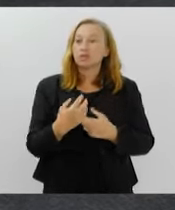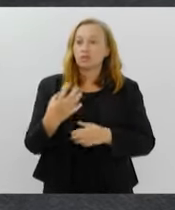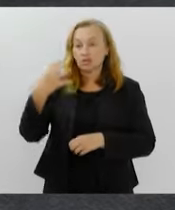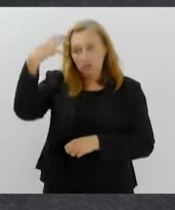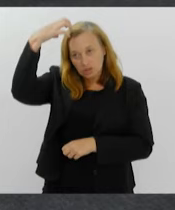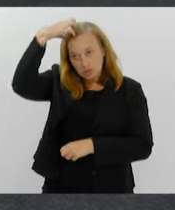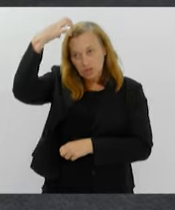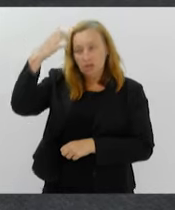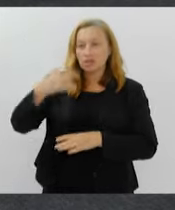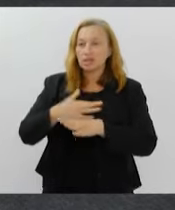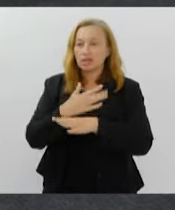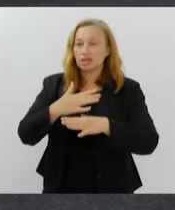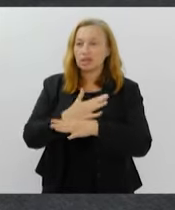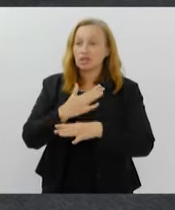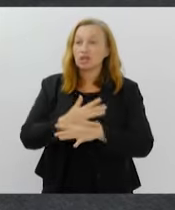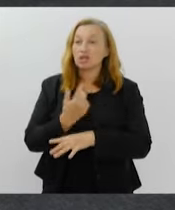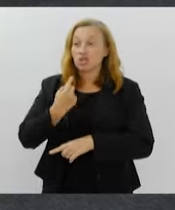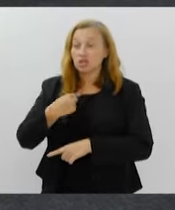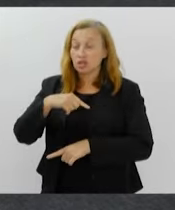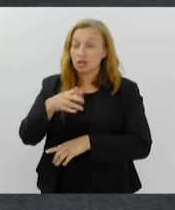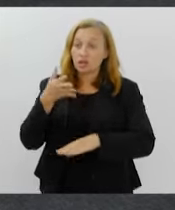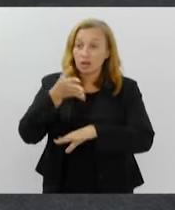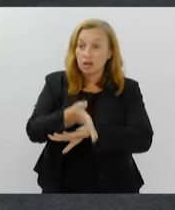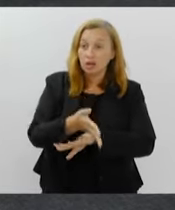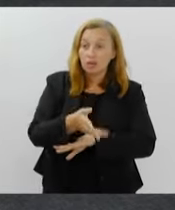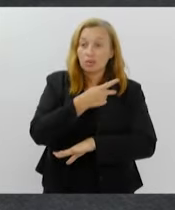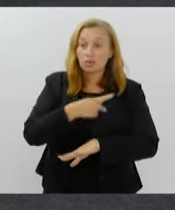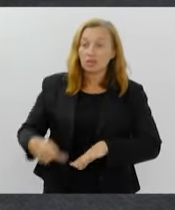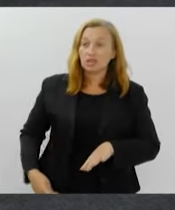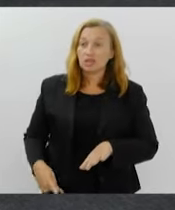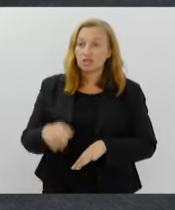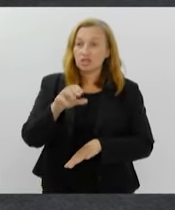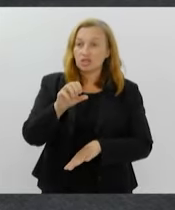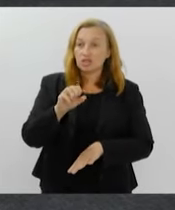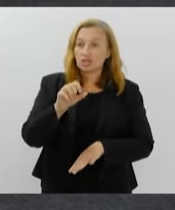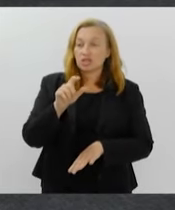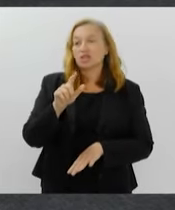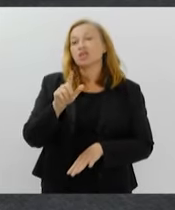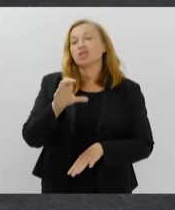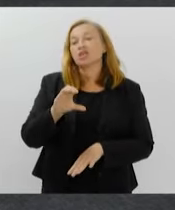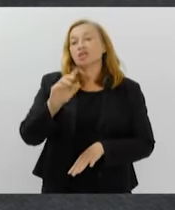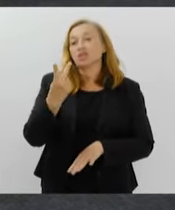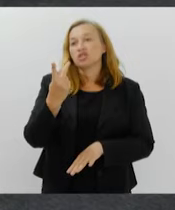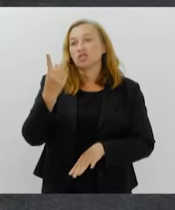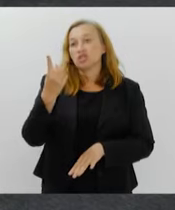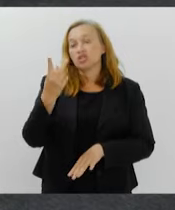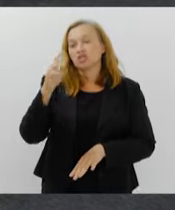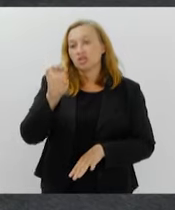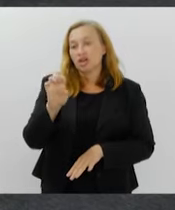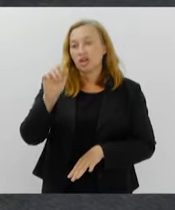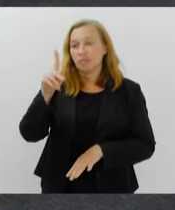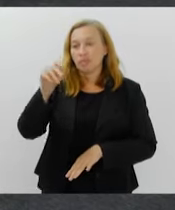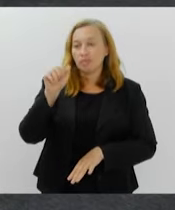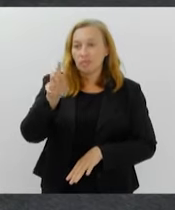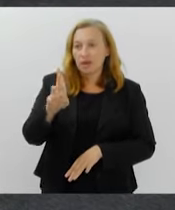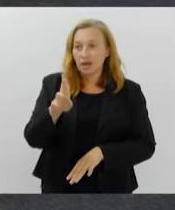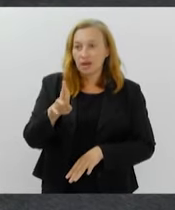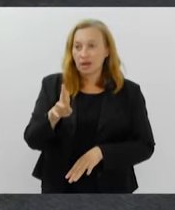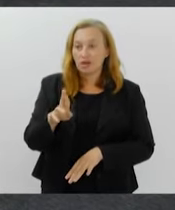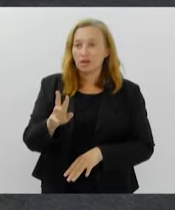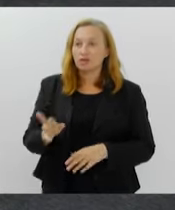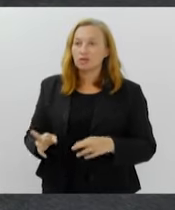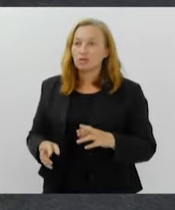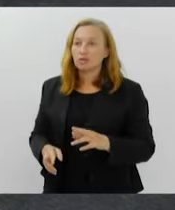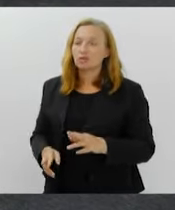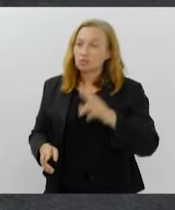chegando lá o presidente doep foi recepcionado por quem pelo superintendente da usina